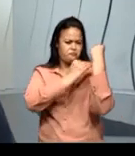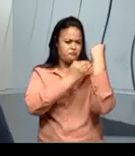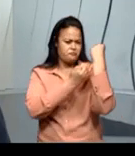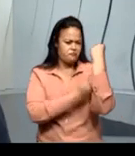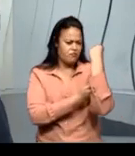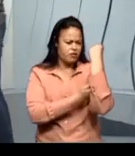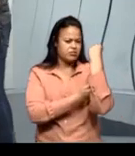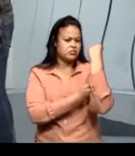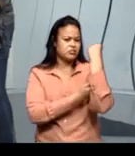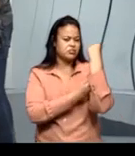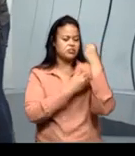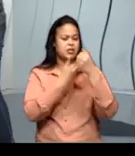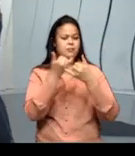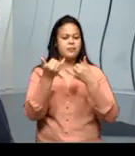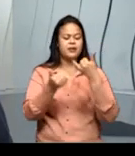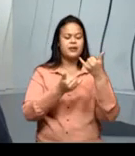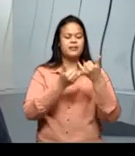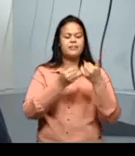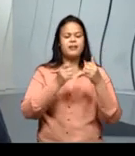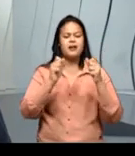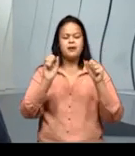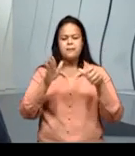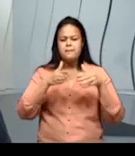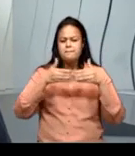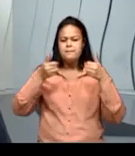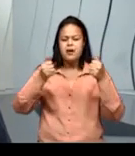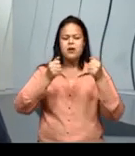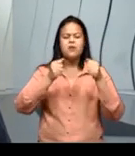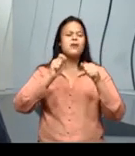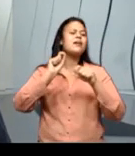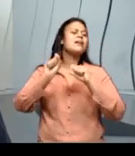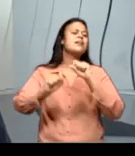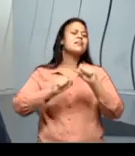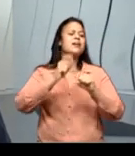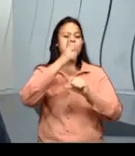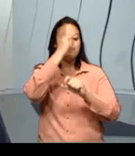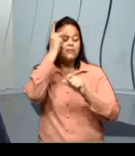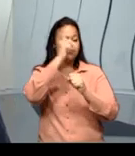venceu aquela brincadeira. Bom,